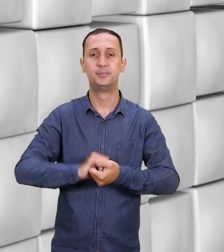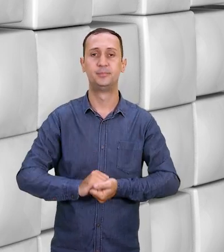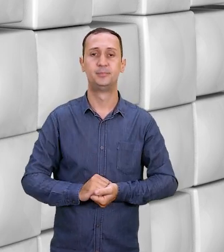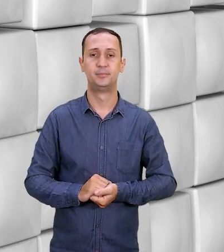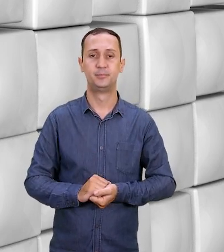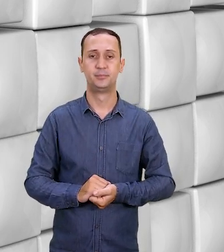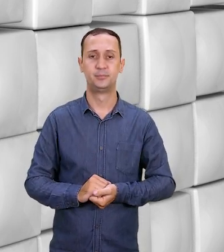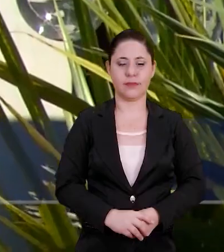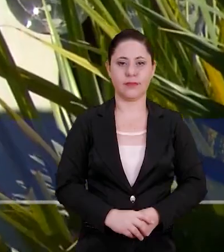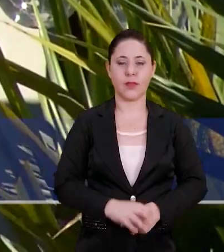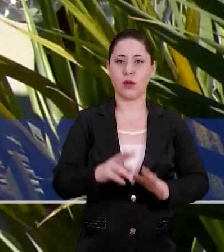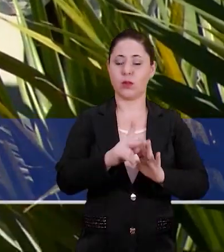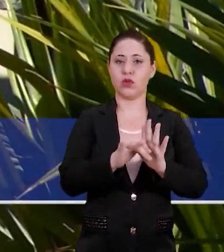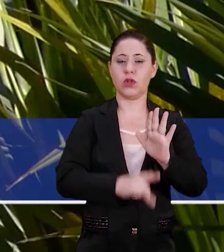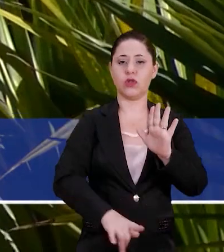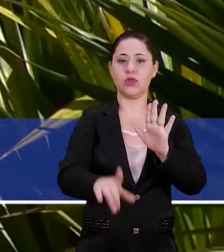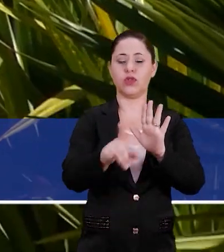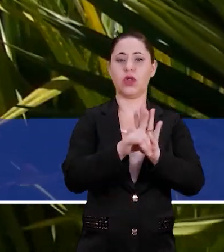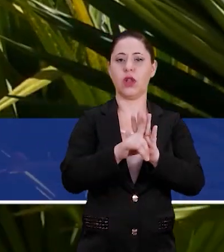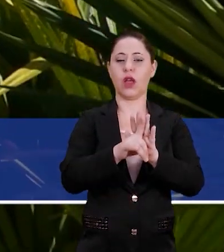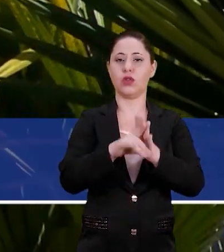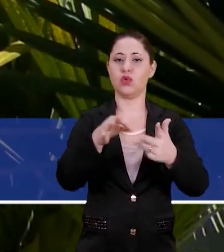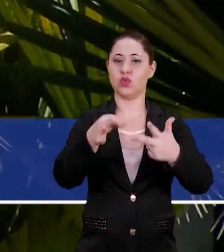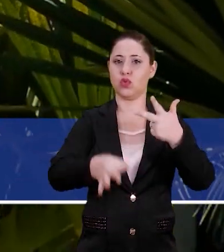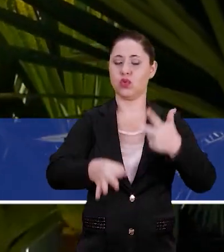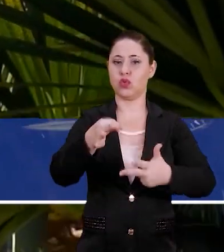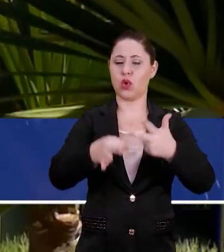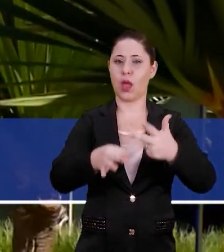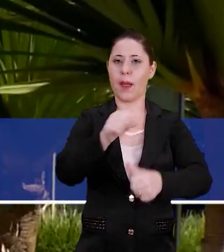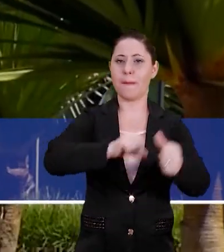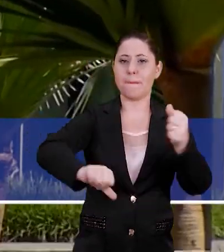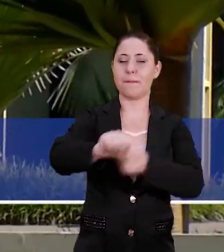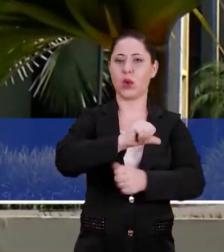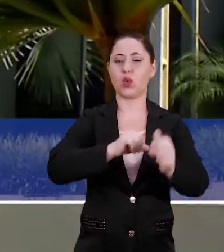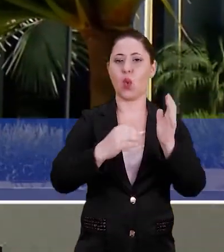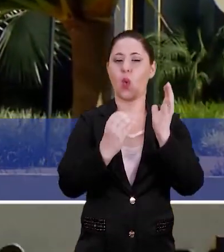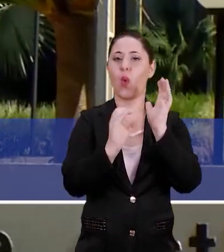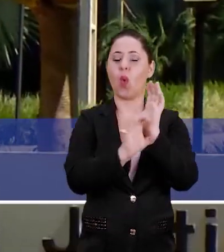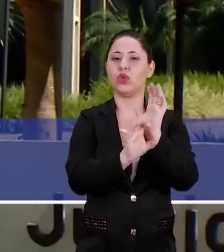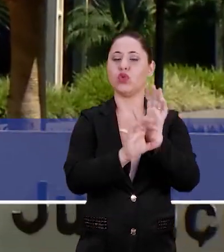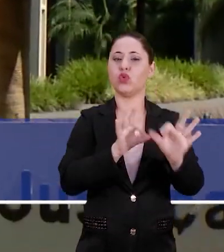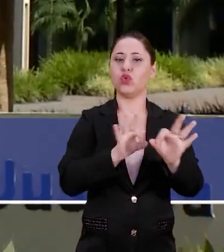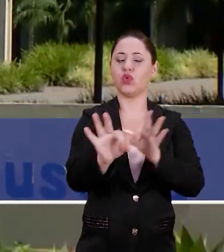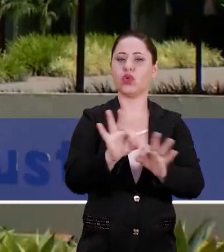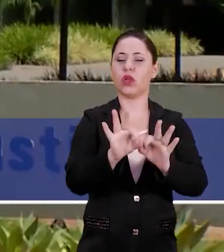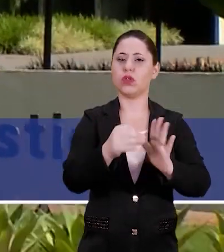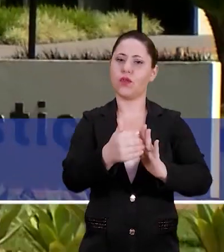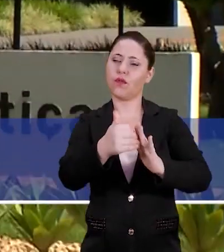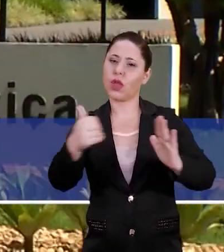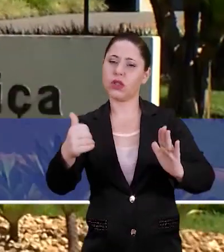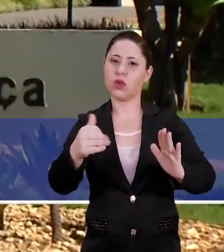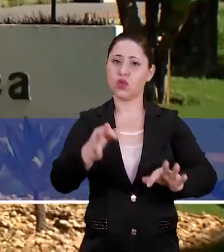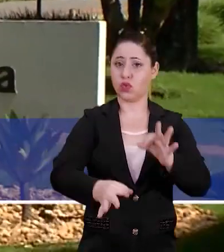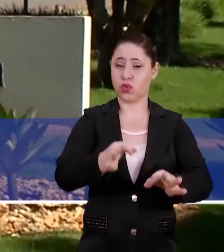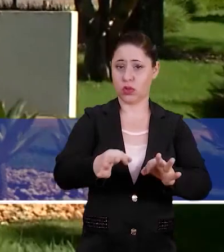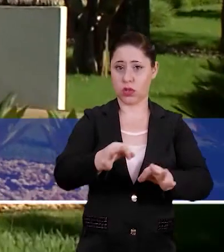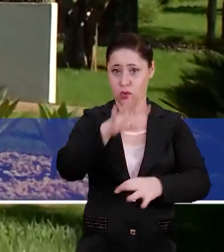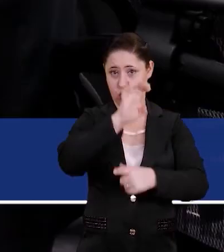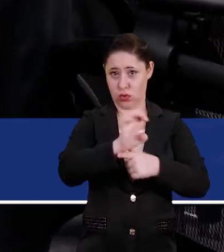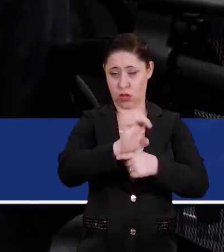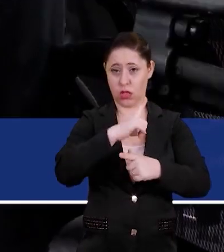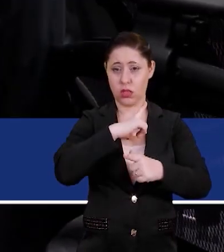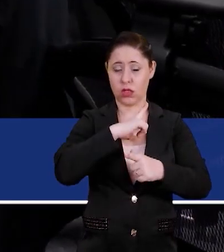Poder Judiciário. O projeto de lei do Poder Judiciário, que modifica o Código de Organização e Divisão Judiciária do